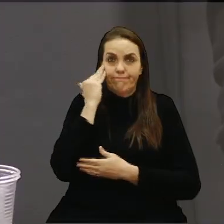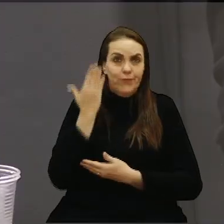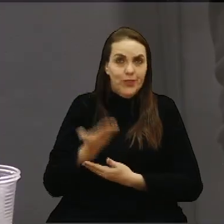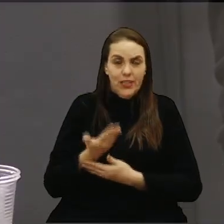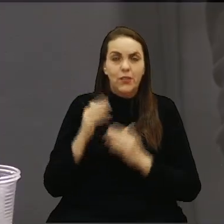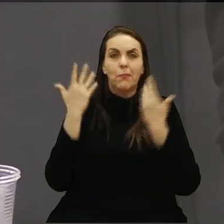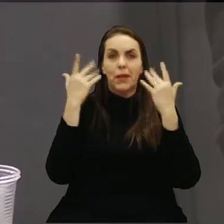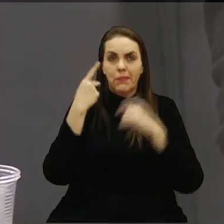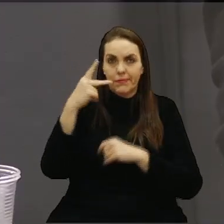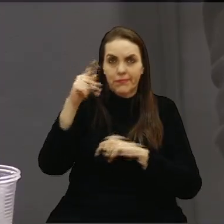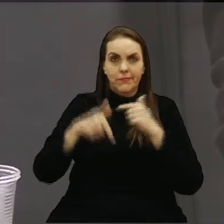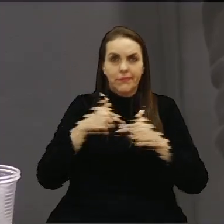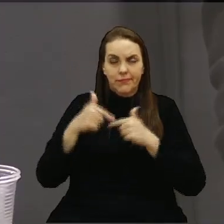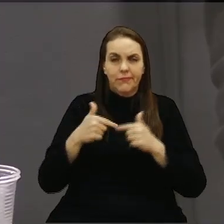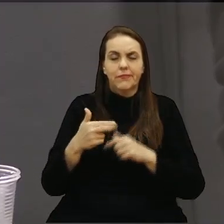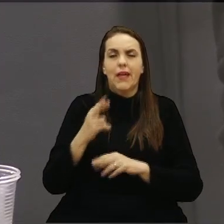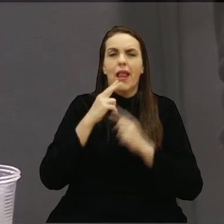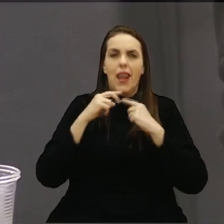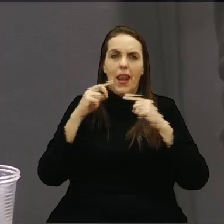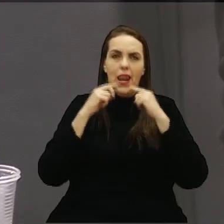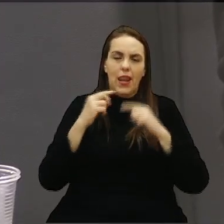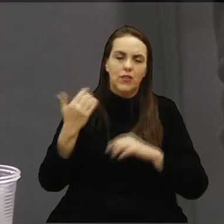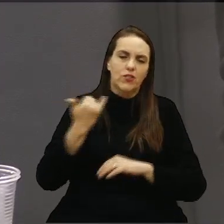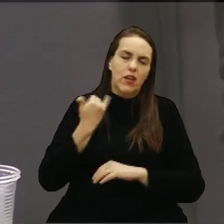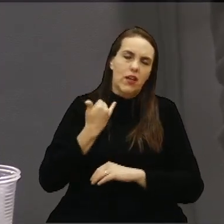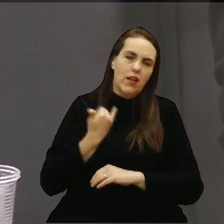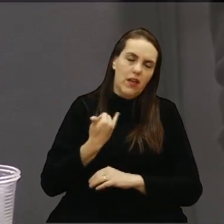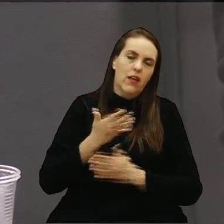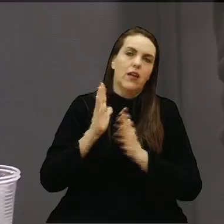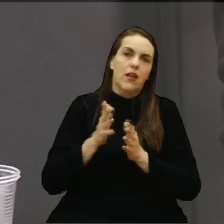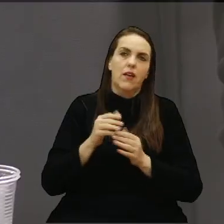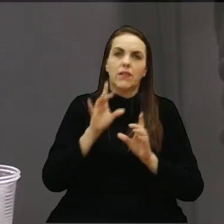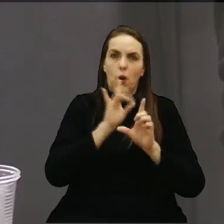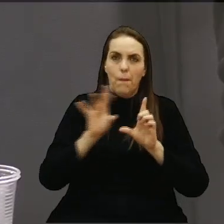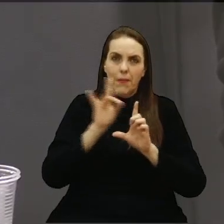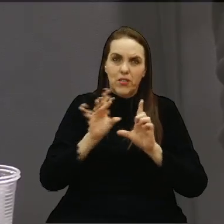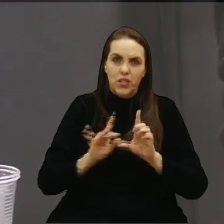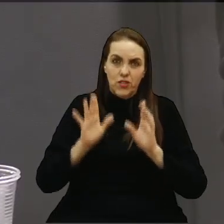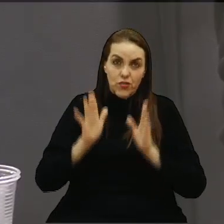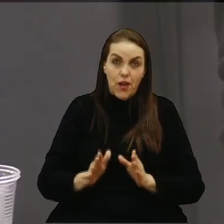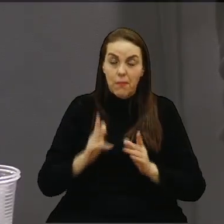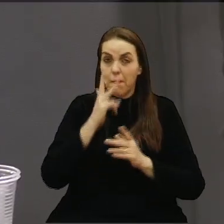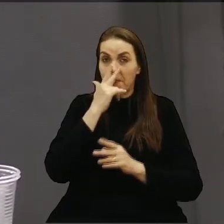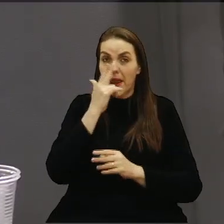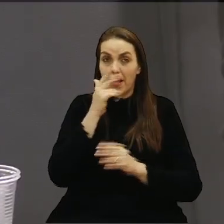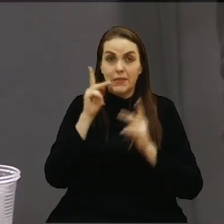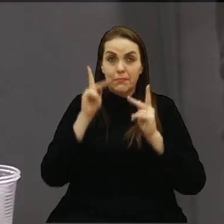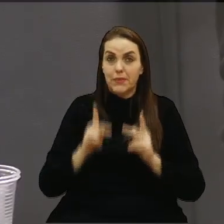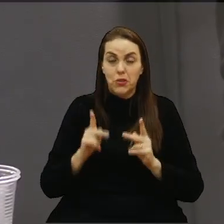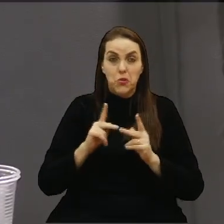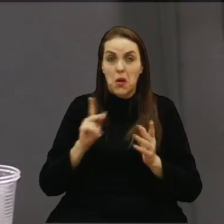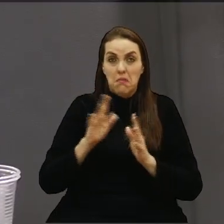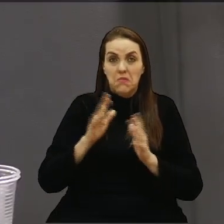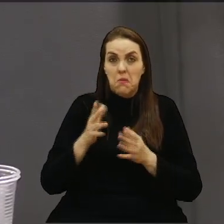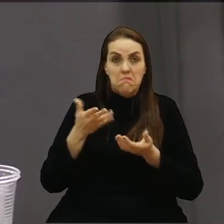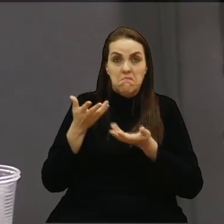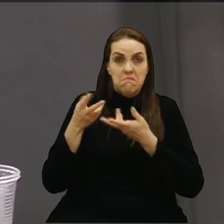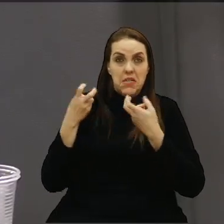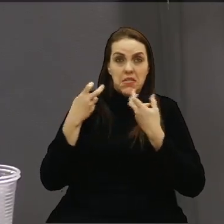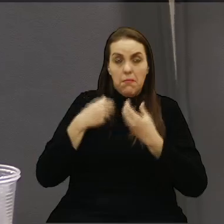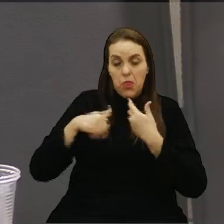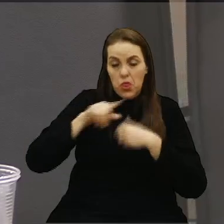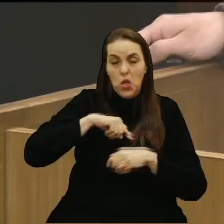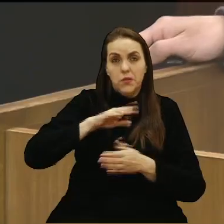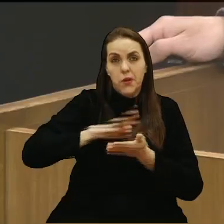já recebi reclamação, fiz post sobre isso aí, mas também às vezes parece que a gente não é, infelizmente o pessoal não nos ouve, né? Mas parabéns pelo trabalho e por